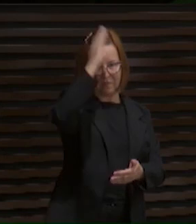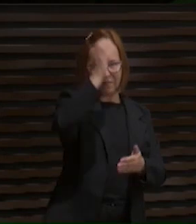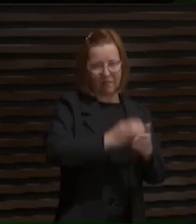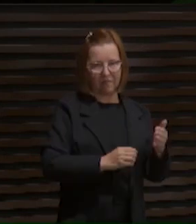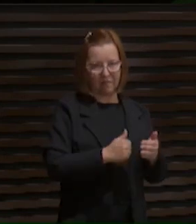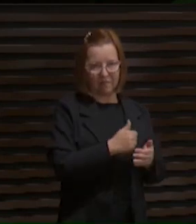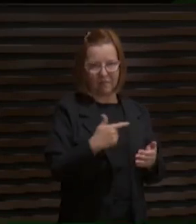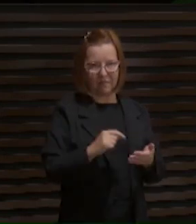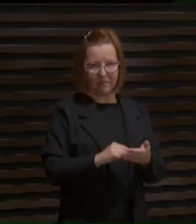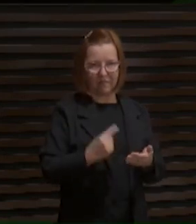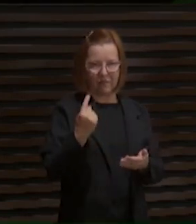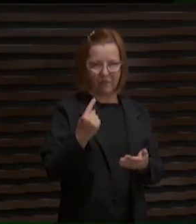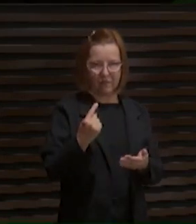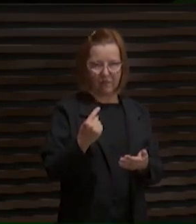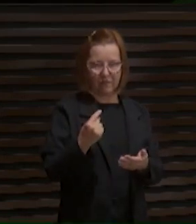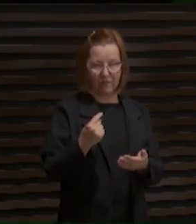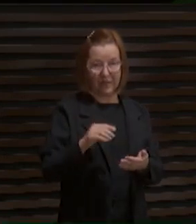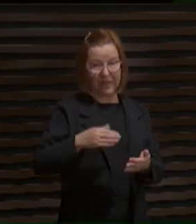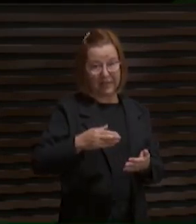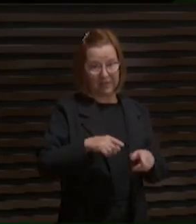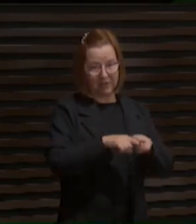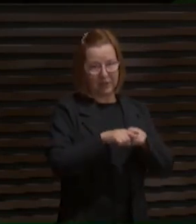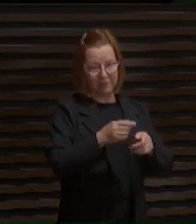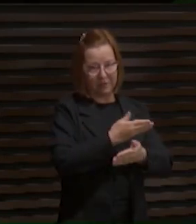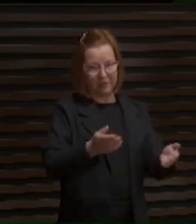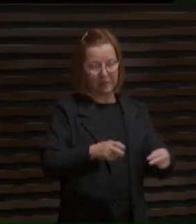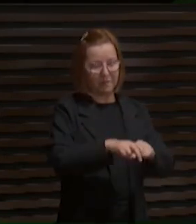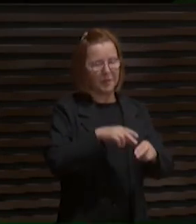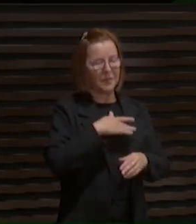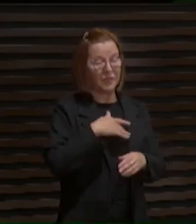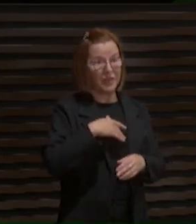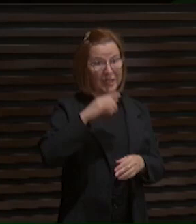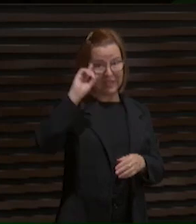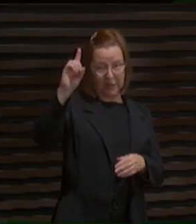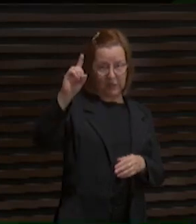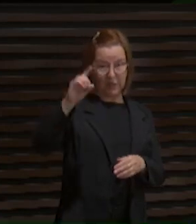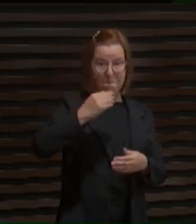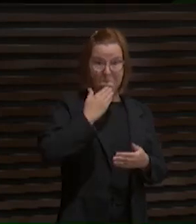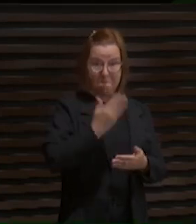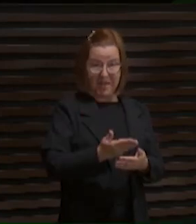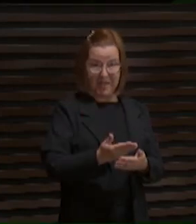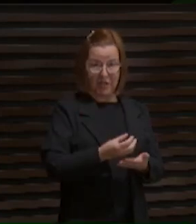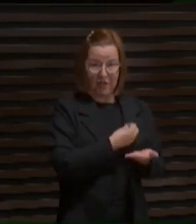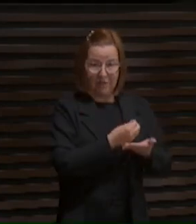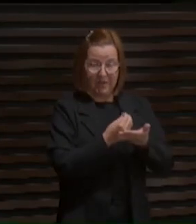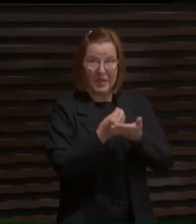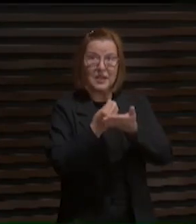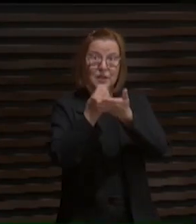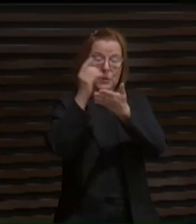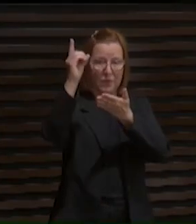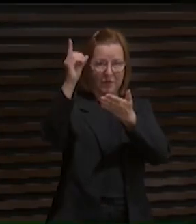Portanto, irmãos, pelas misericórdias de Deus, peço que ofereçam o seu corpo